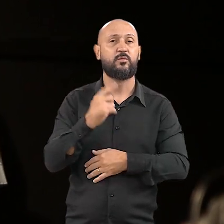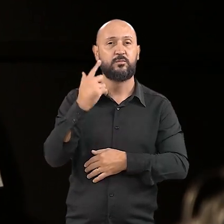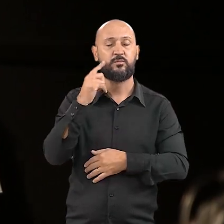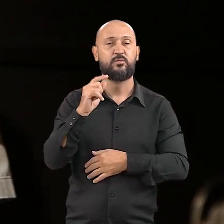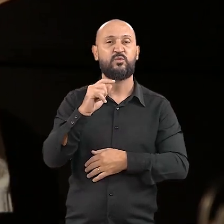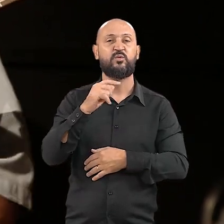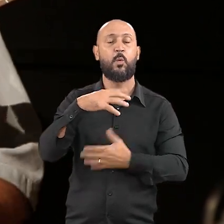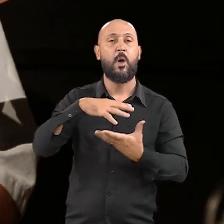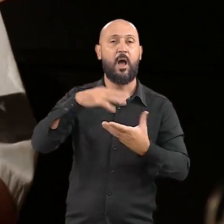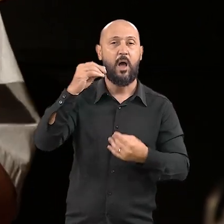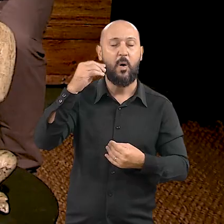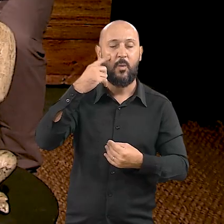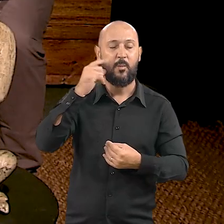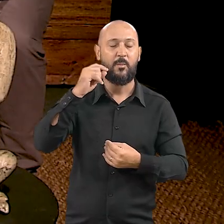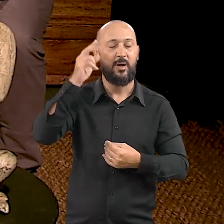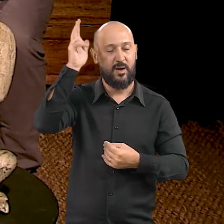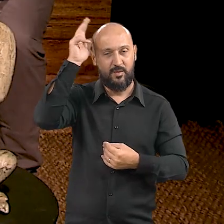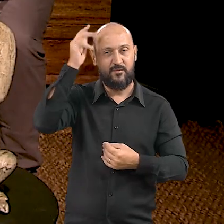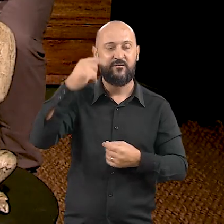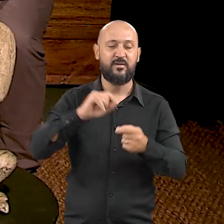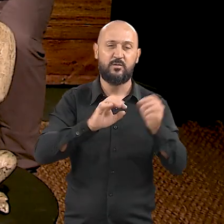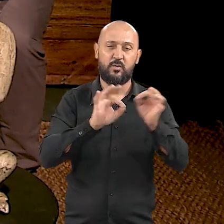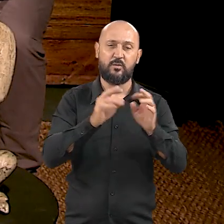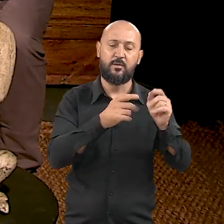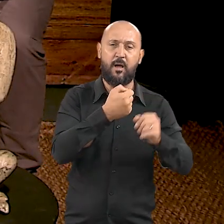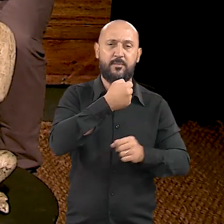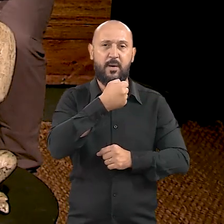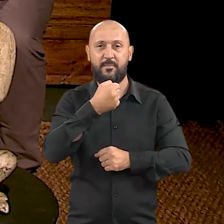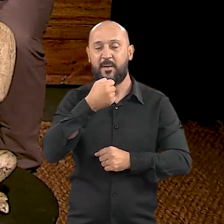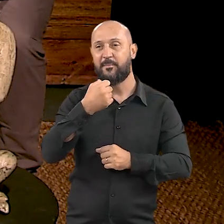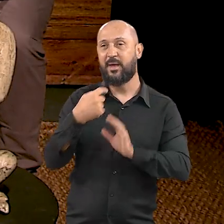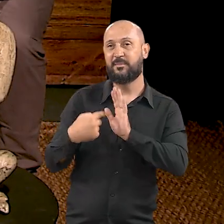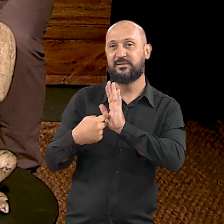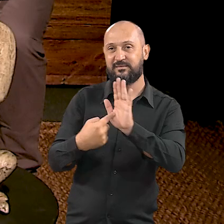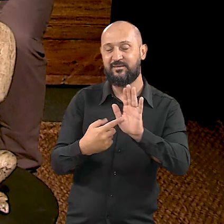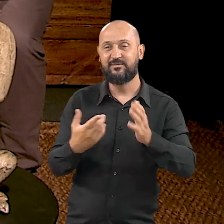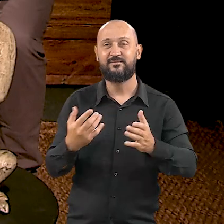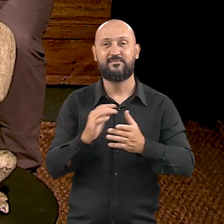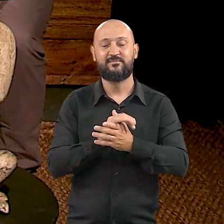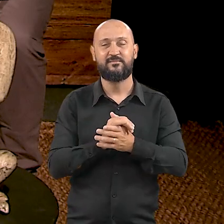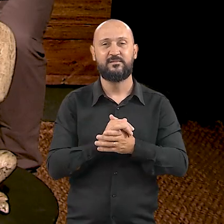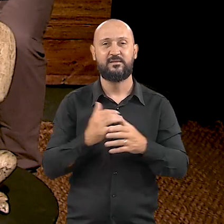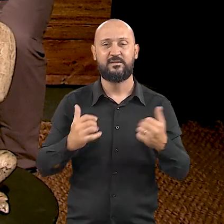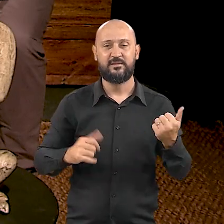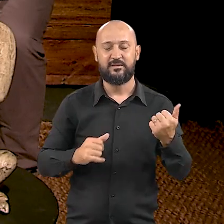gente no Alma Guarani. Ele fazia as cabeças do Alma Guarani um tempo.